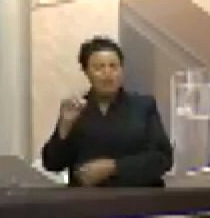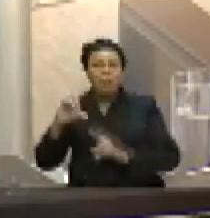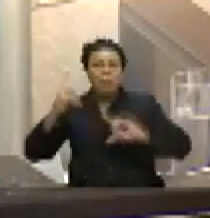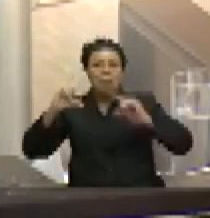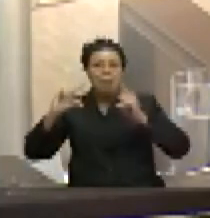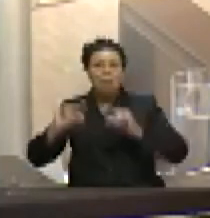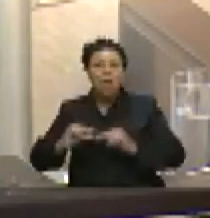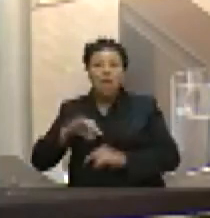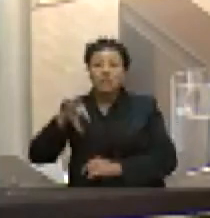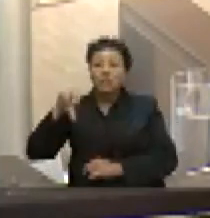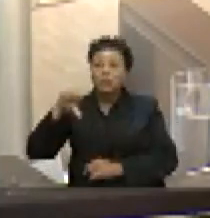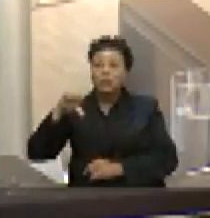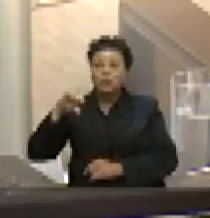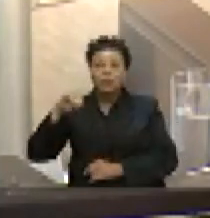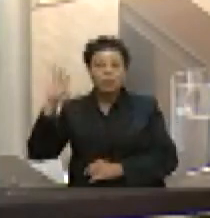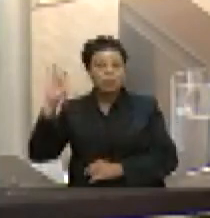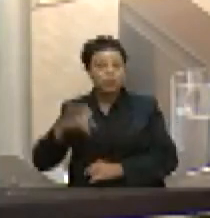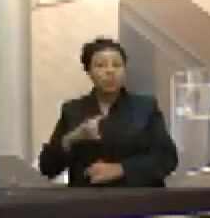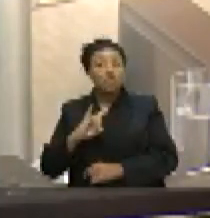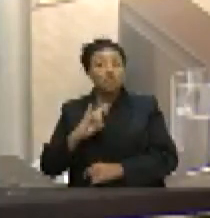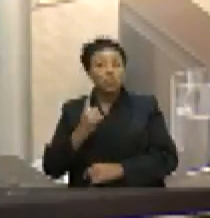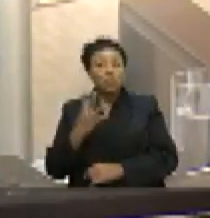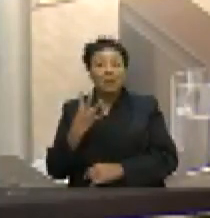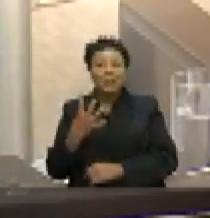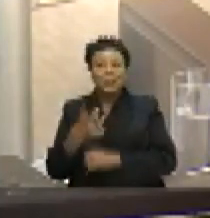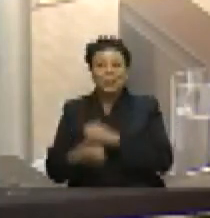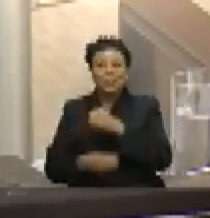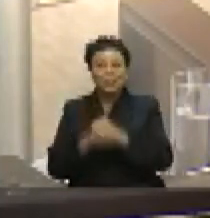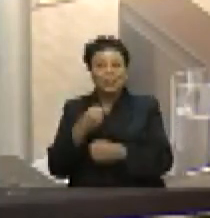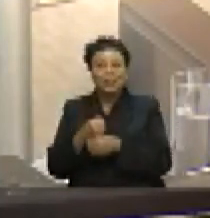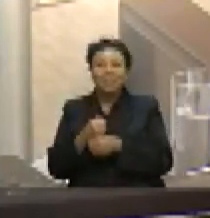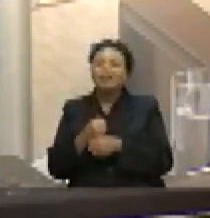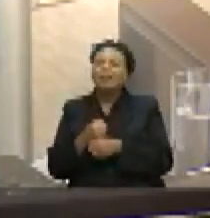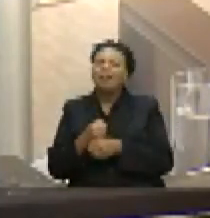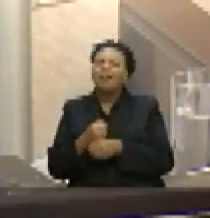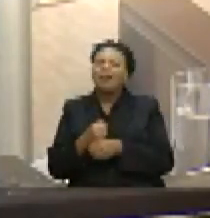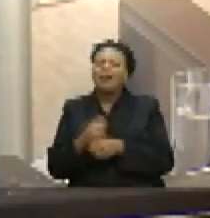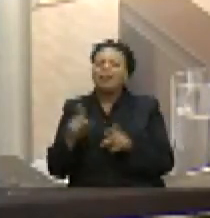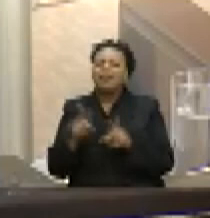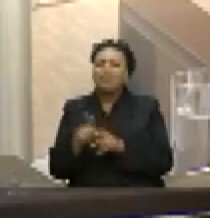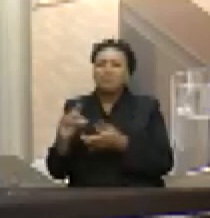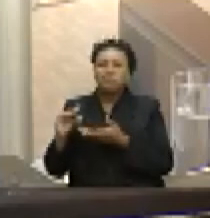mais de 90% nos últimos 14 anos. E as com indenização